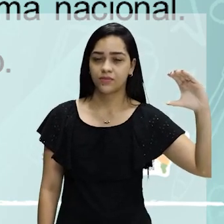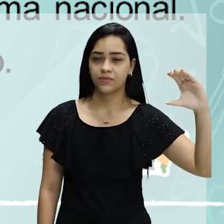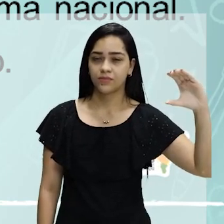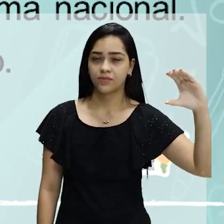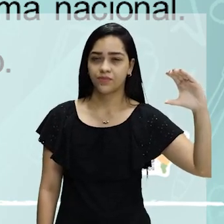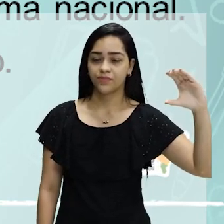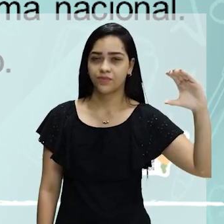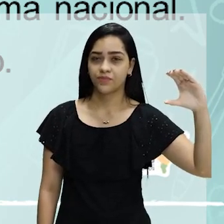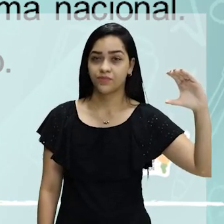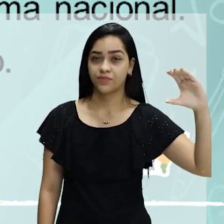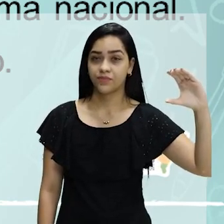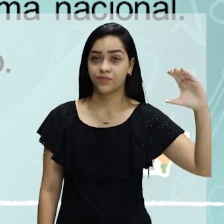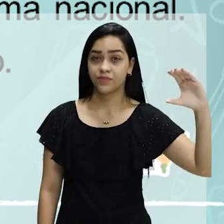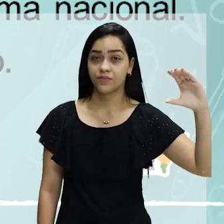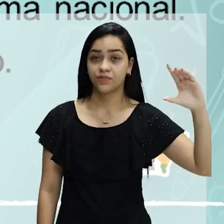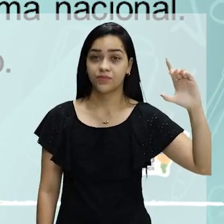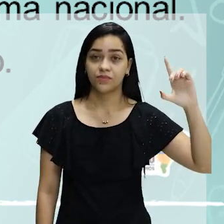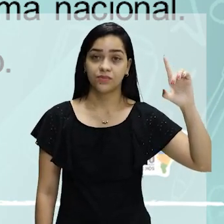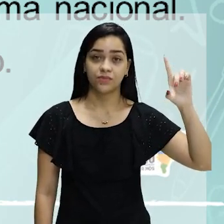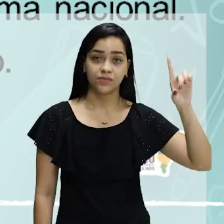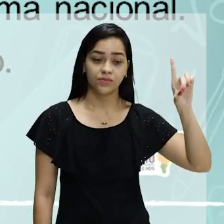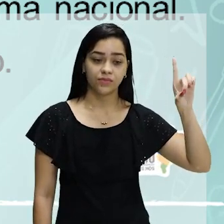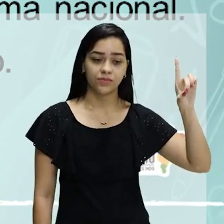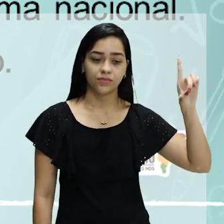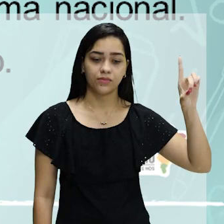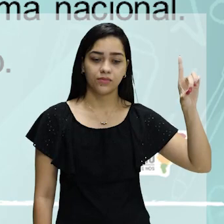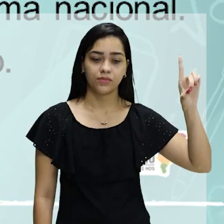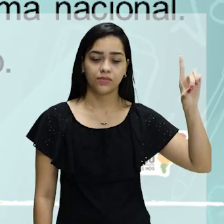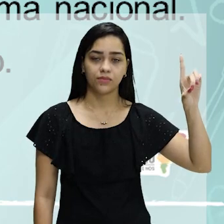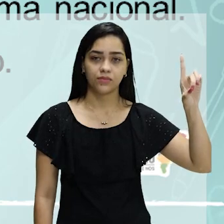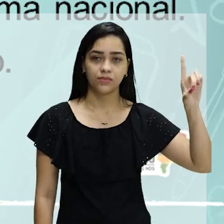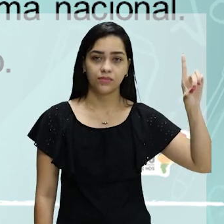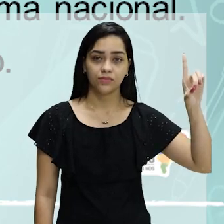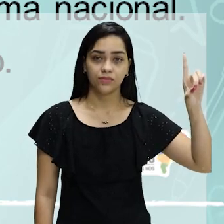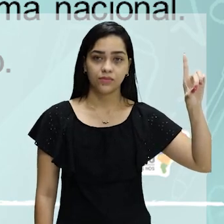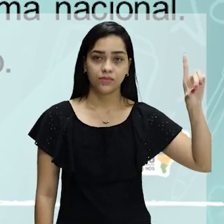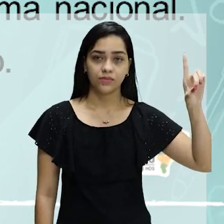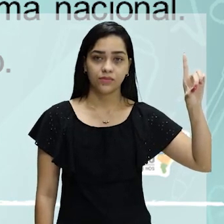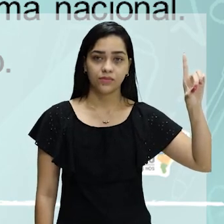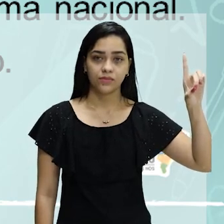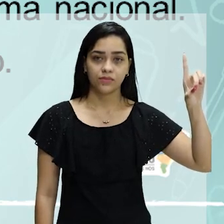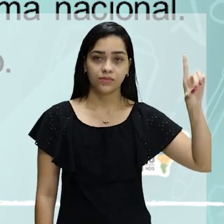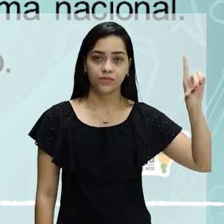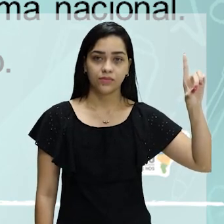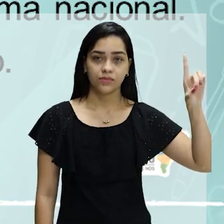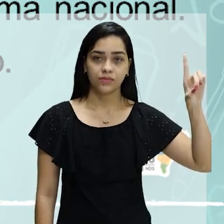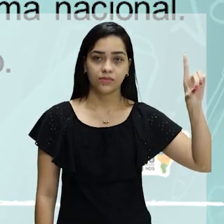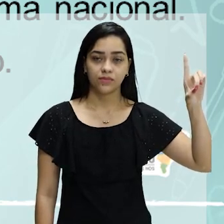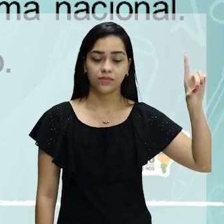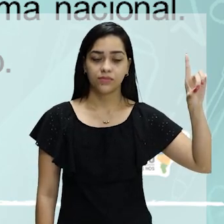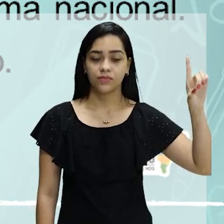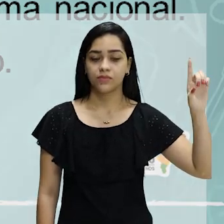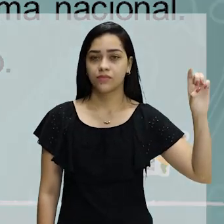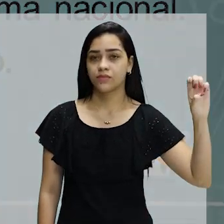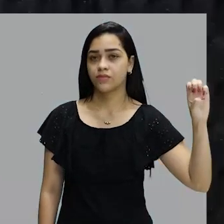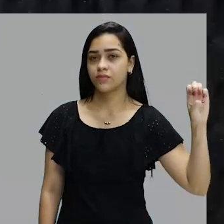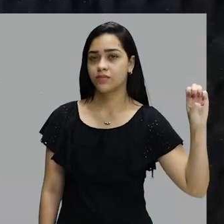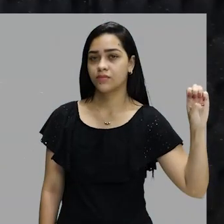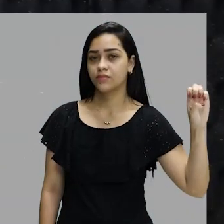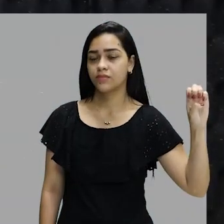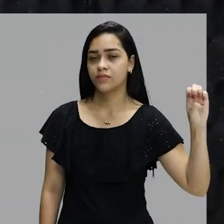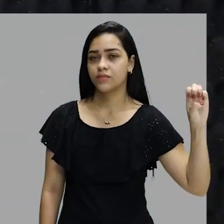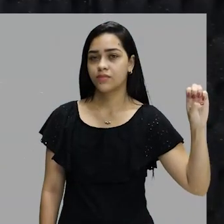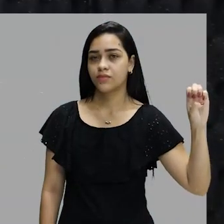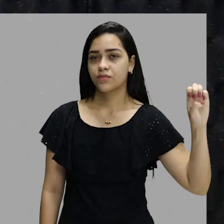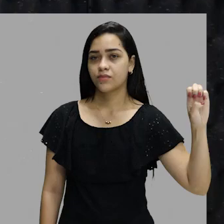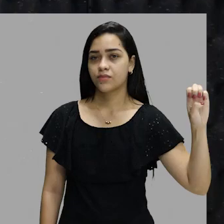transcendendo os limites da vida física. Realização dos poemas lírico-amorosos, valorizando o idioma nacional, ou idealização da